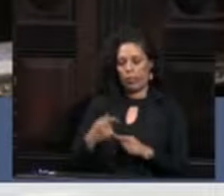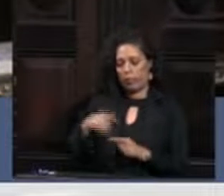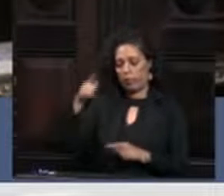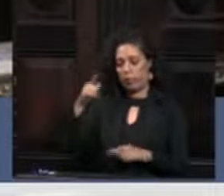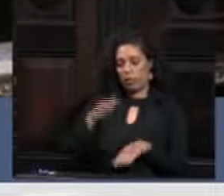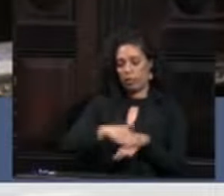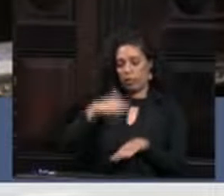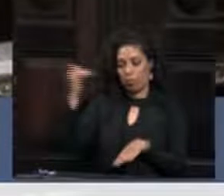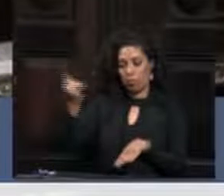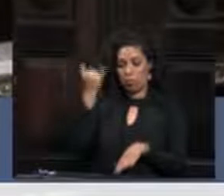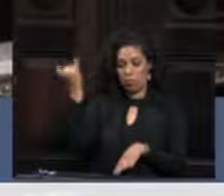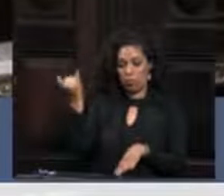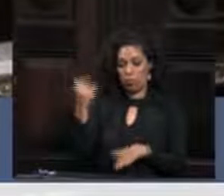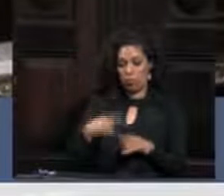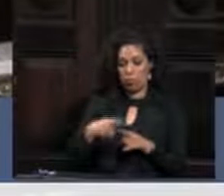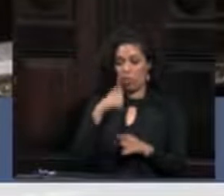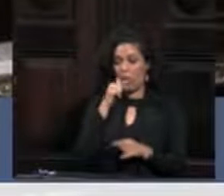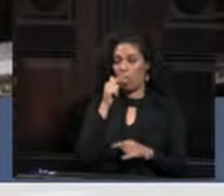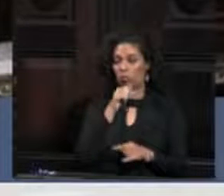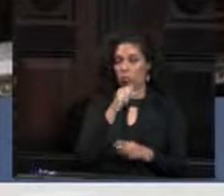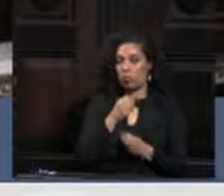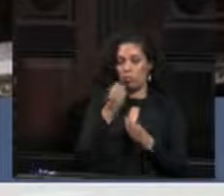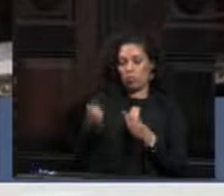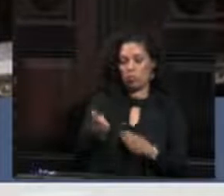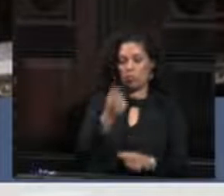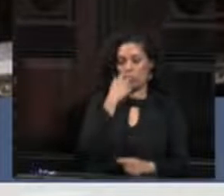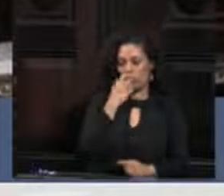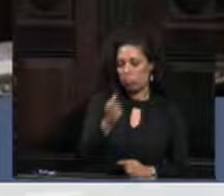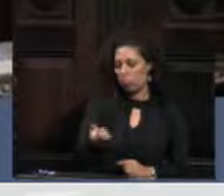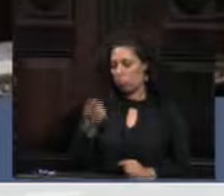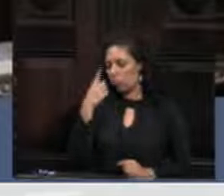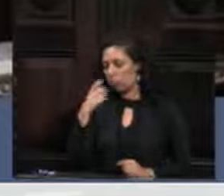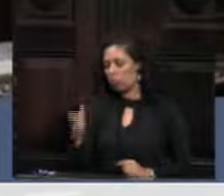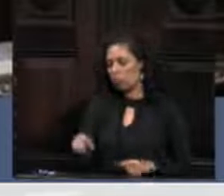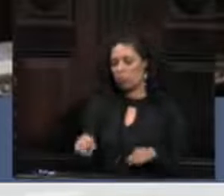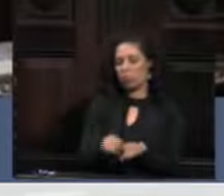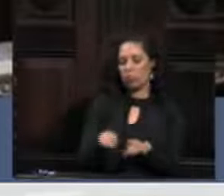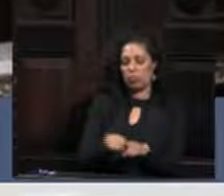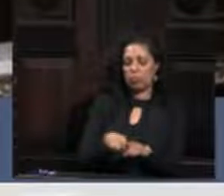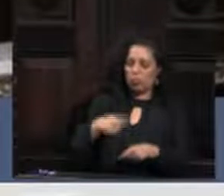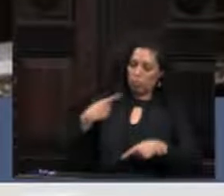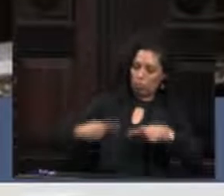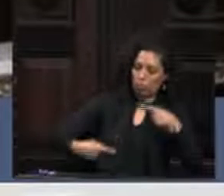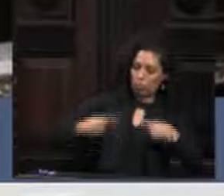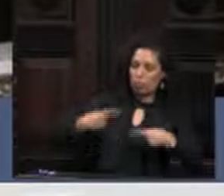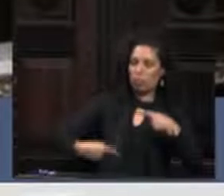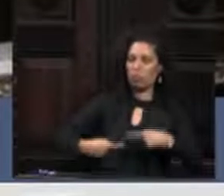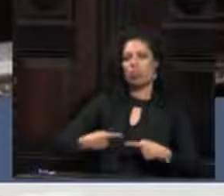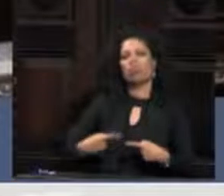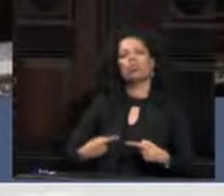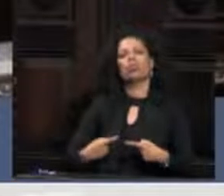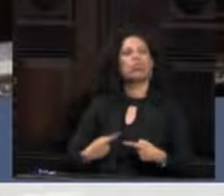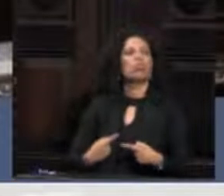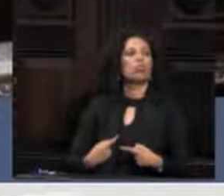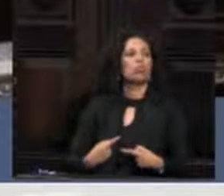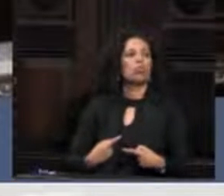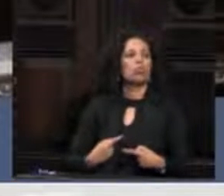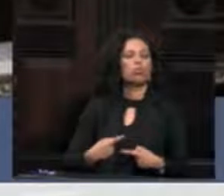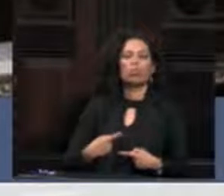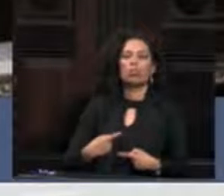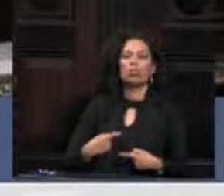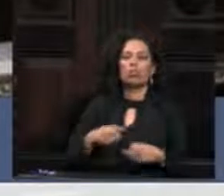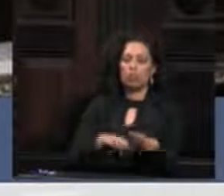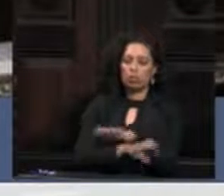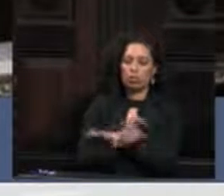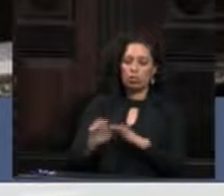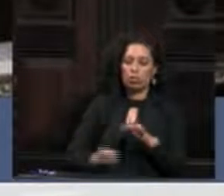do saneamento e também pelo processo político, pelo processo eleitoral. A resistência foi grande,